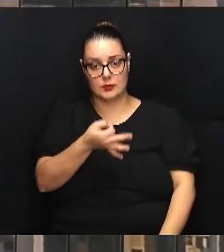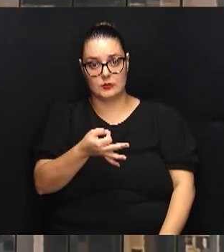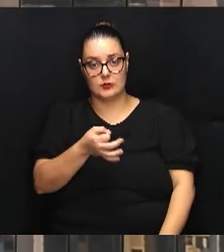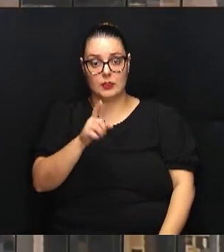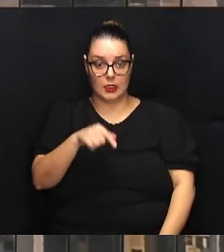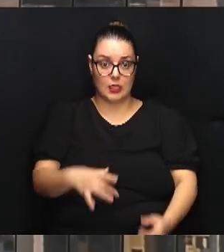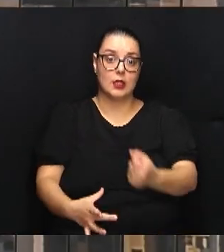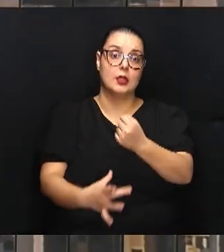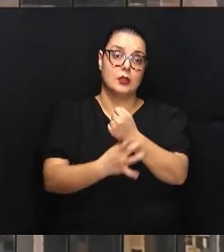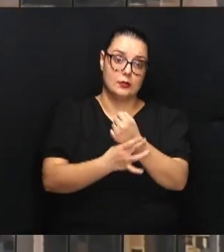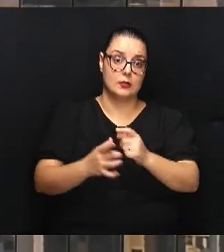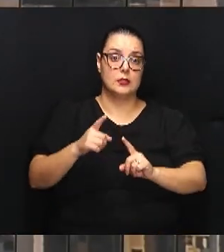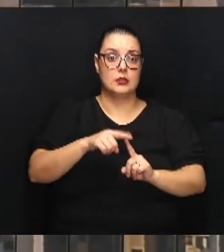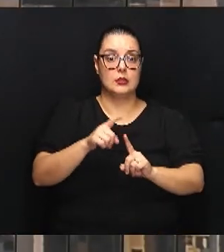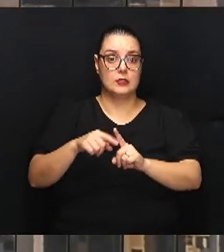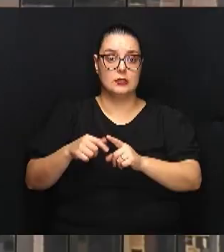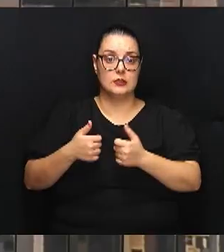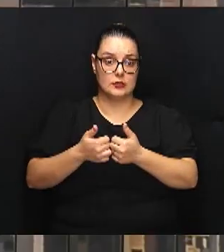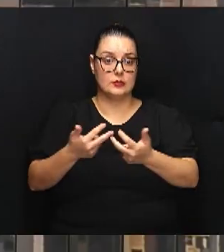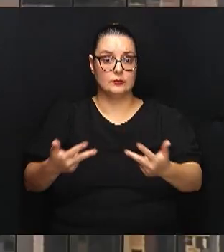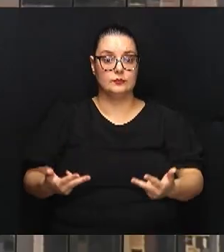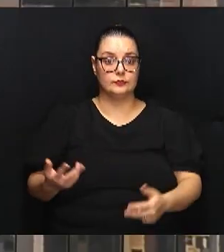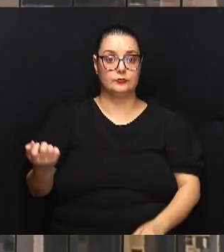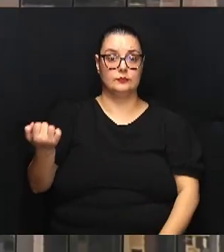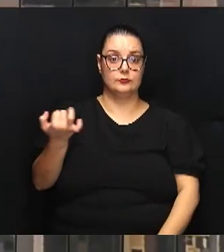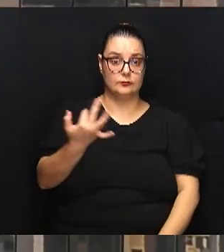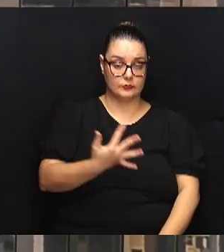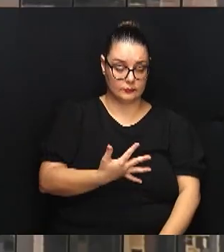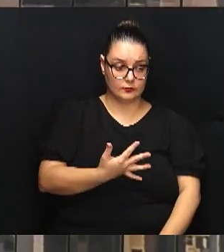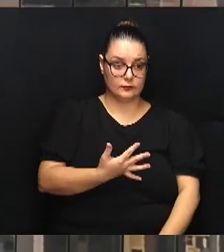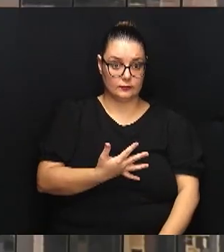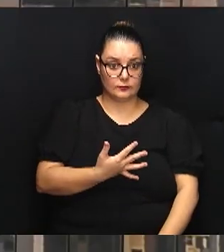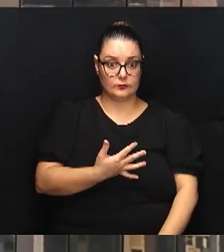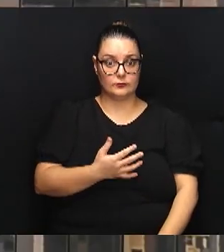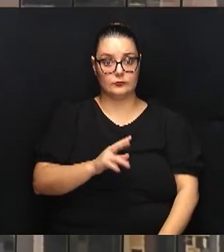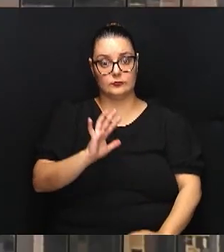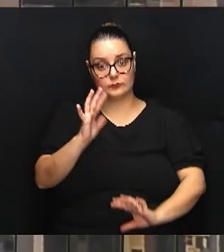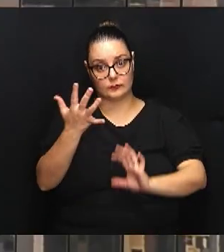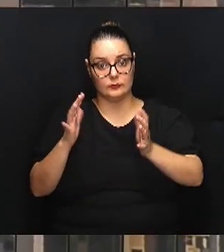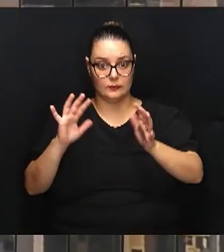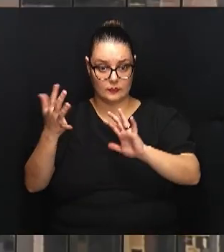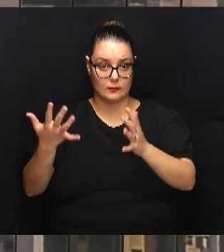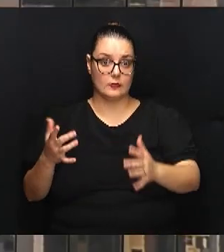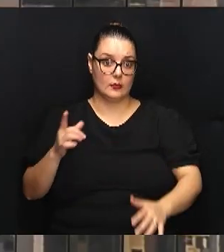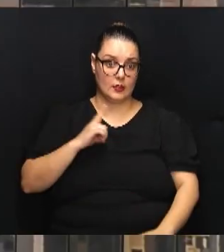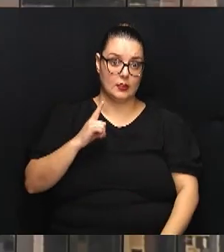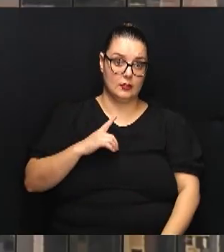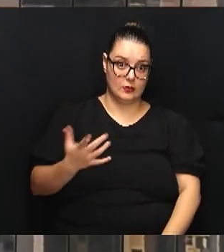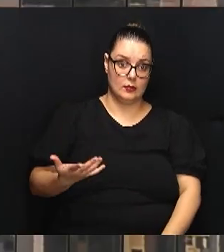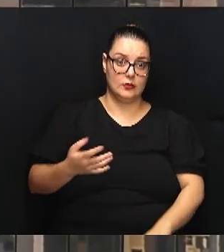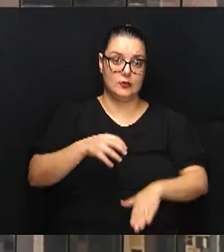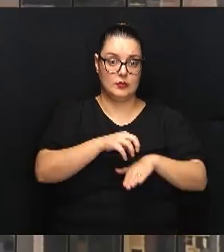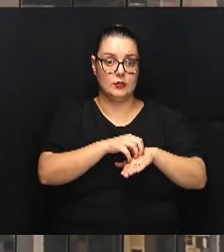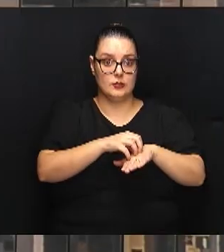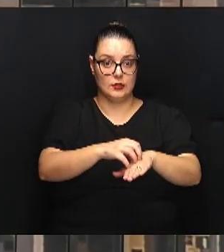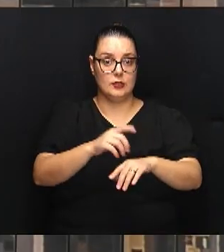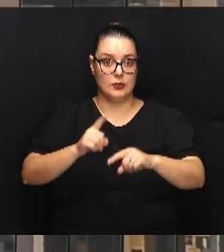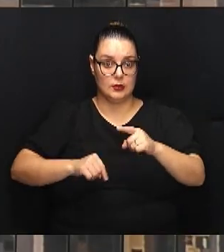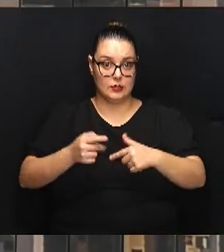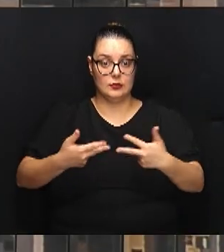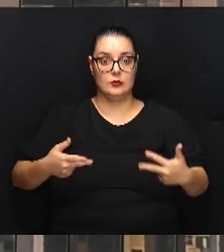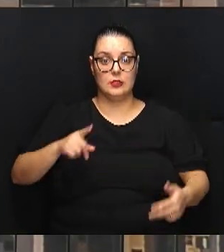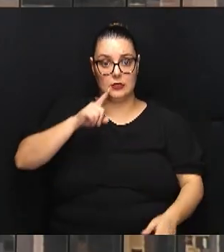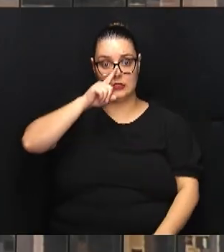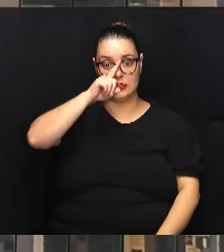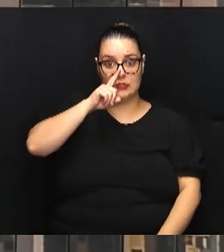se na sua opinião, é seguro esse tipo de transporte pela quantidade de ocorrências que existem, né,